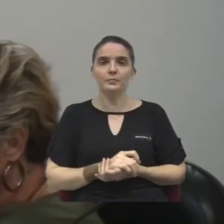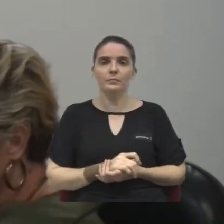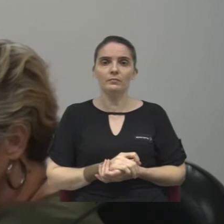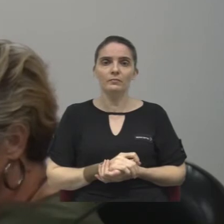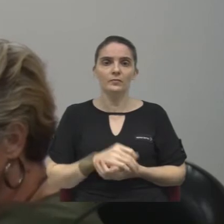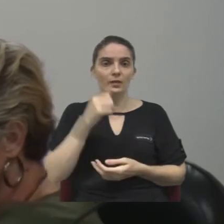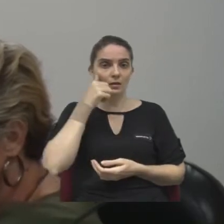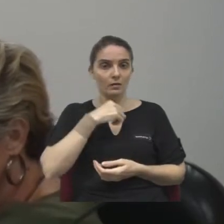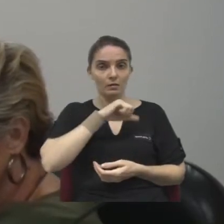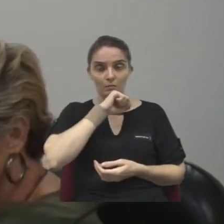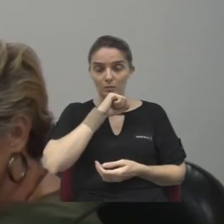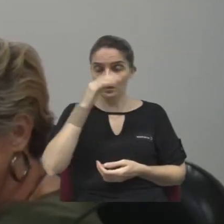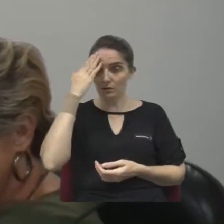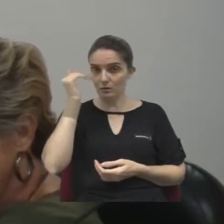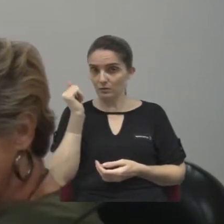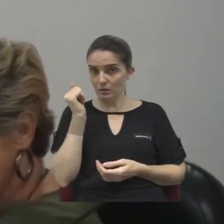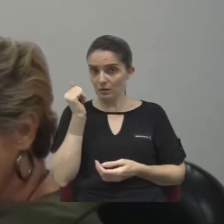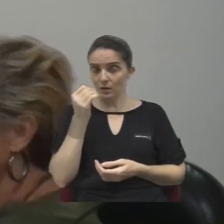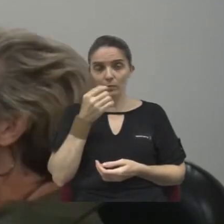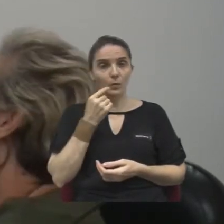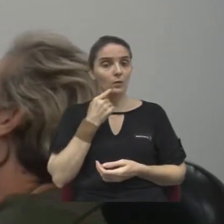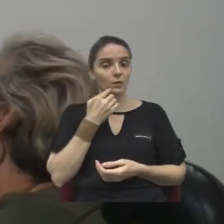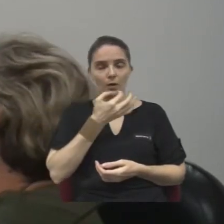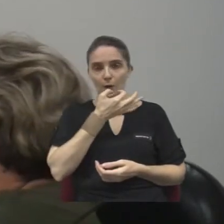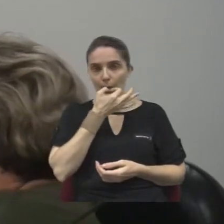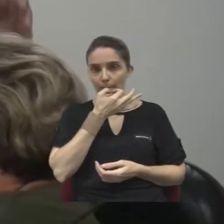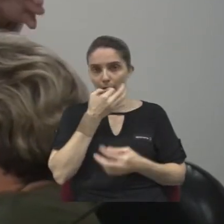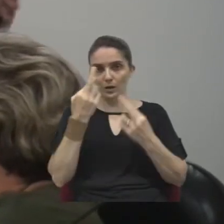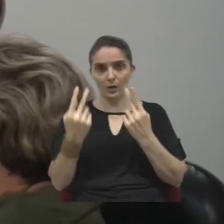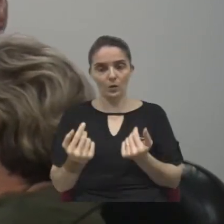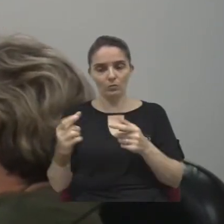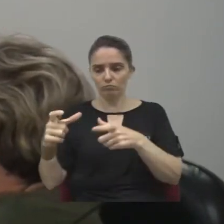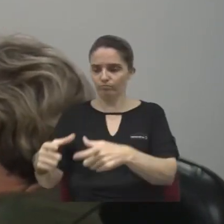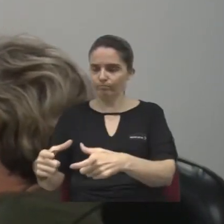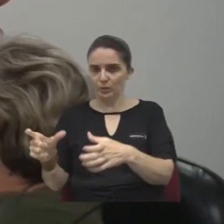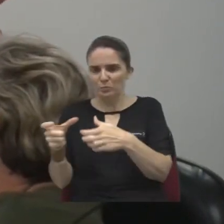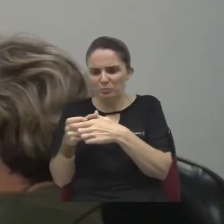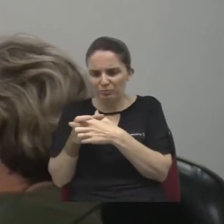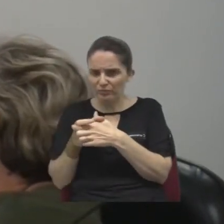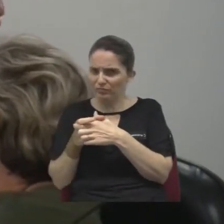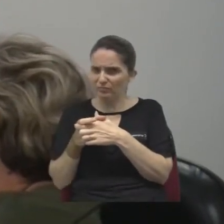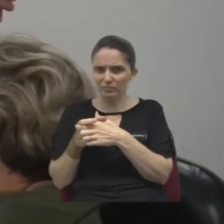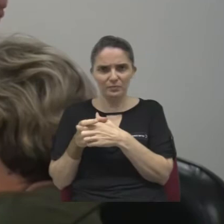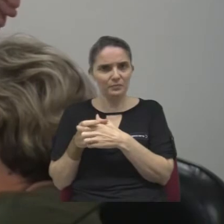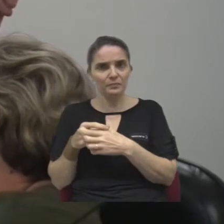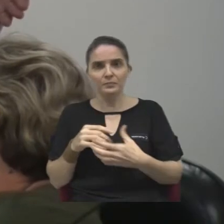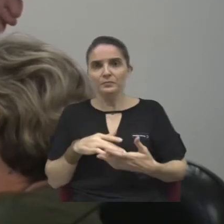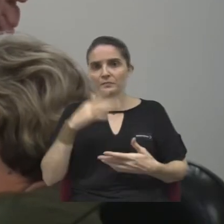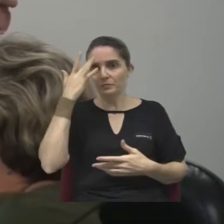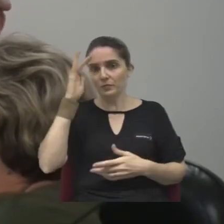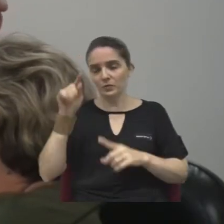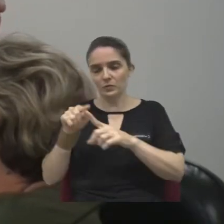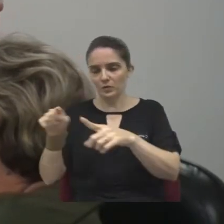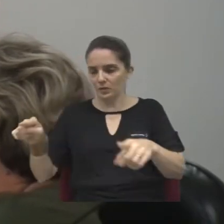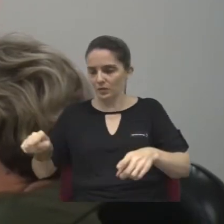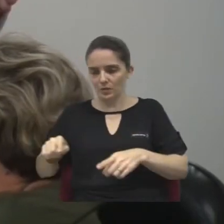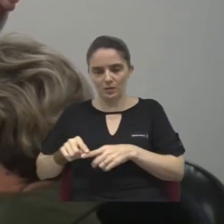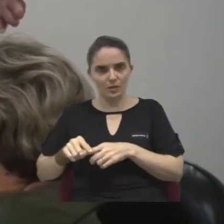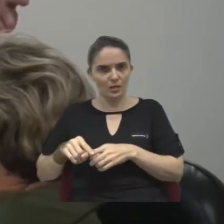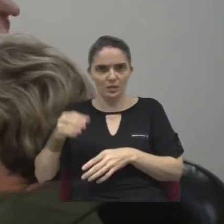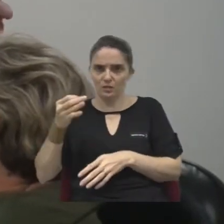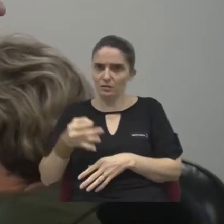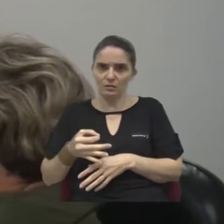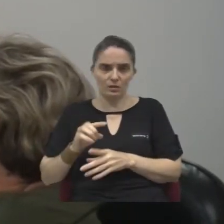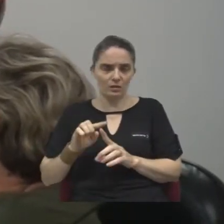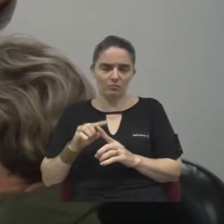mudar para lá, não é o lugar adequado. Por ser muito pequeno, não sei as metragens, como funciona isso em questão